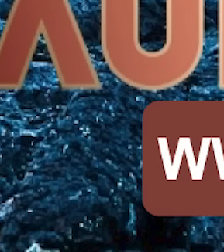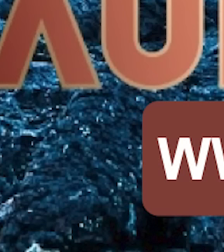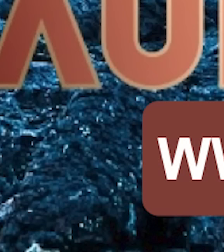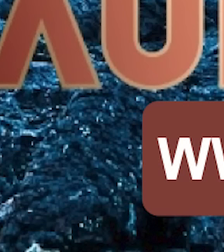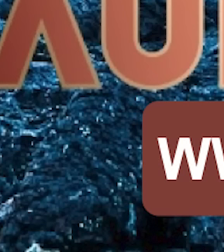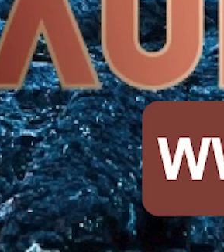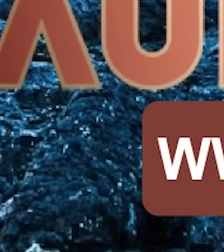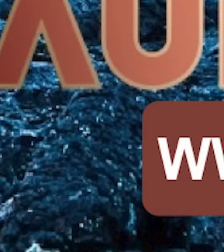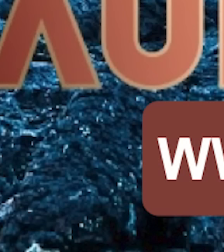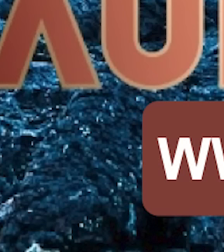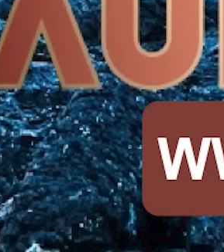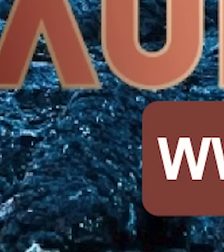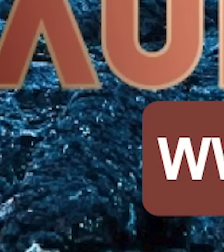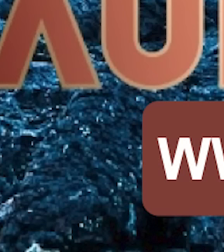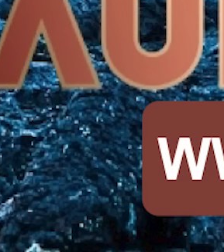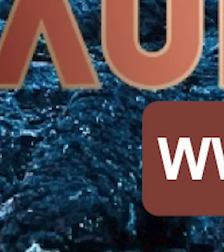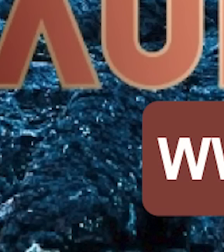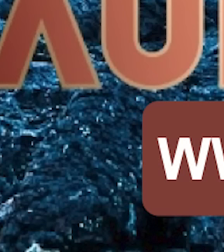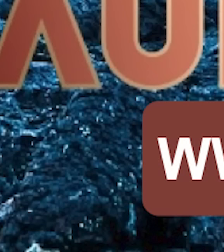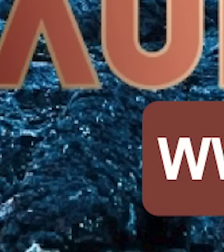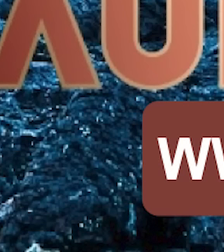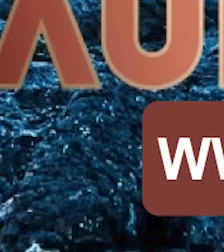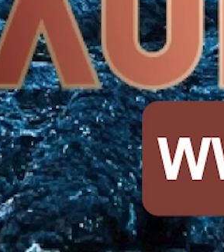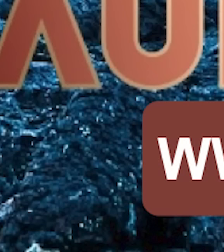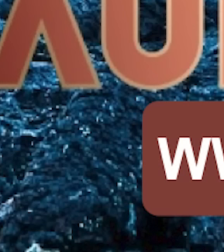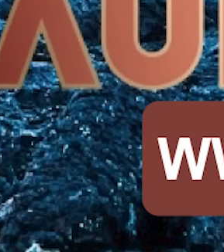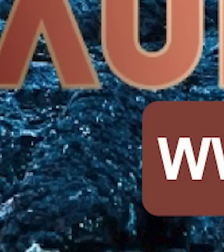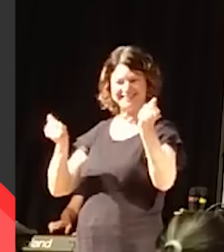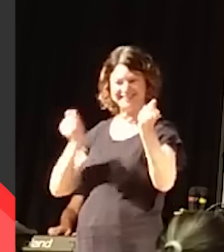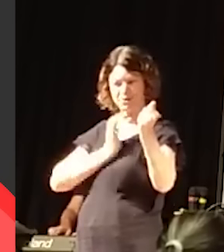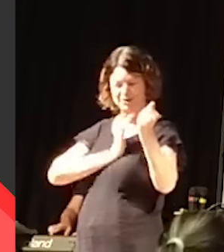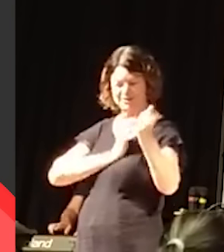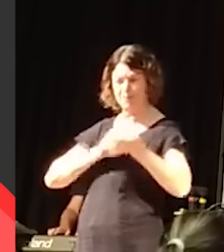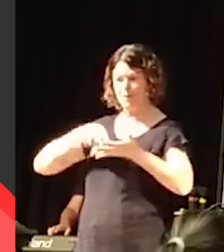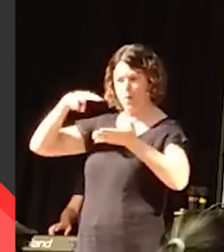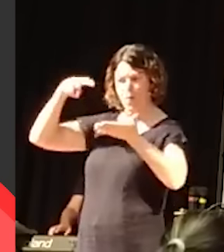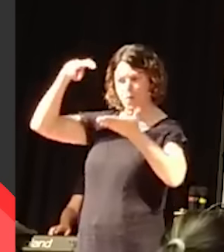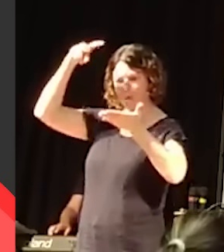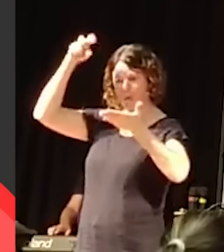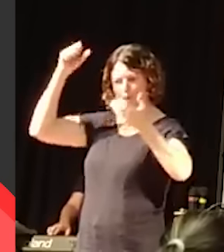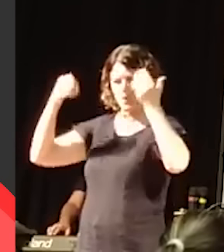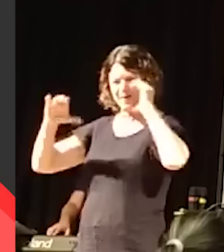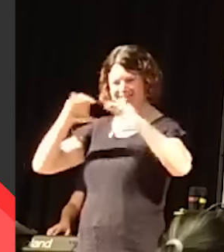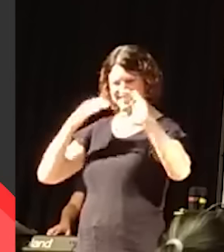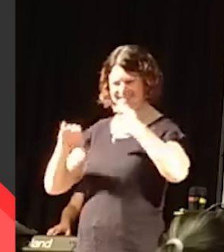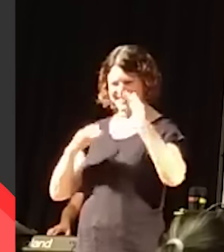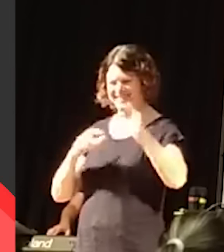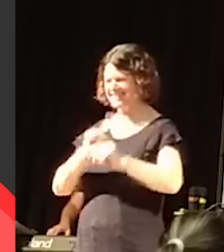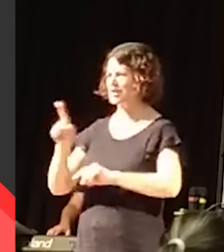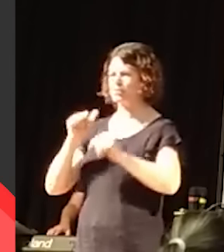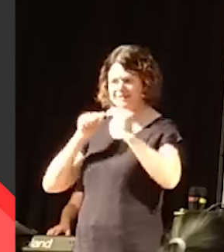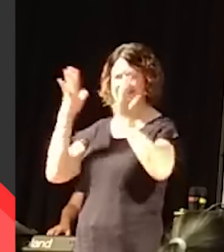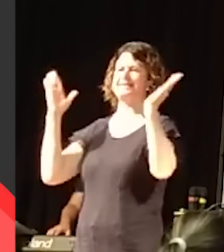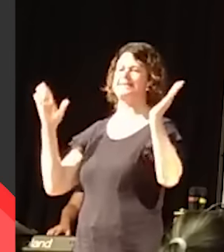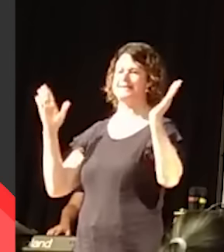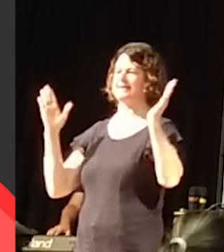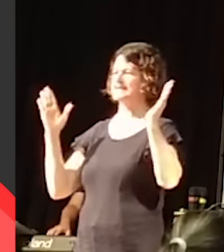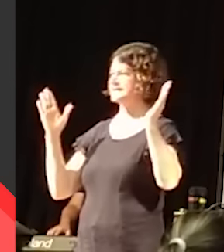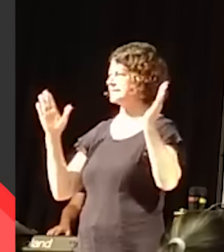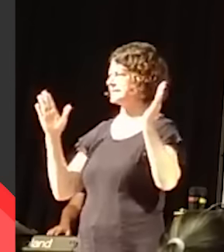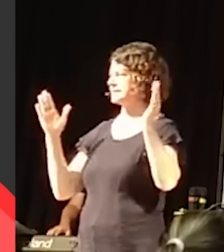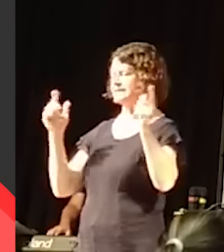uma noite Alelu Amém para você não desista Não Desista você que nos visita Olha que